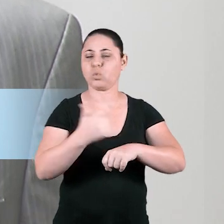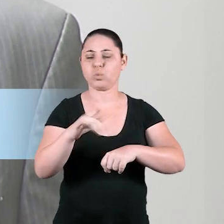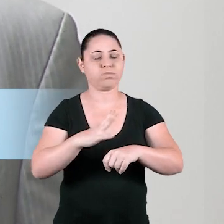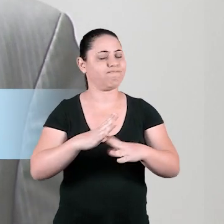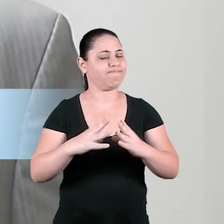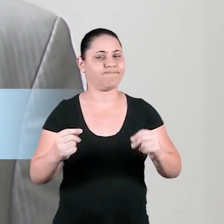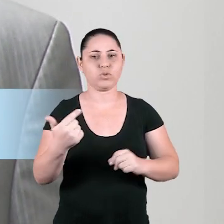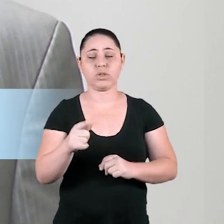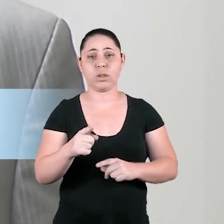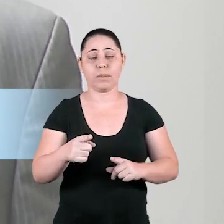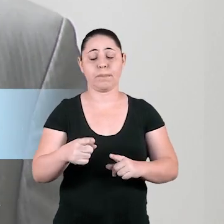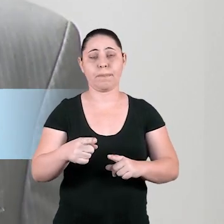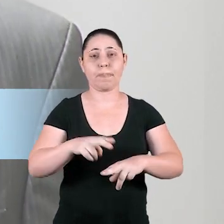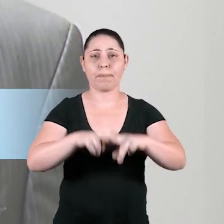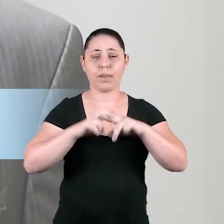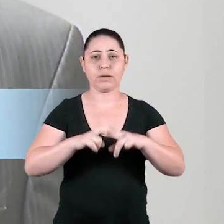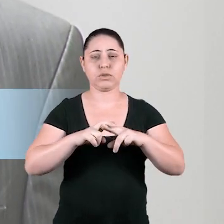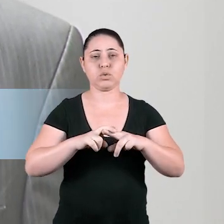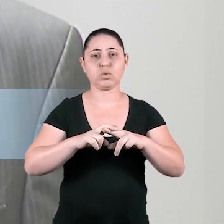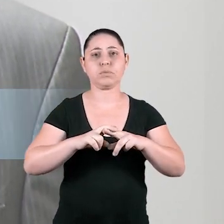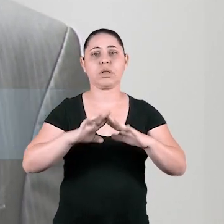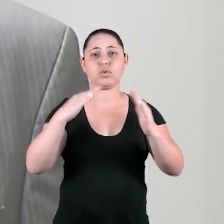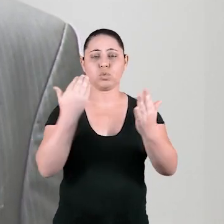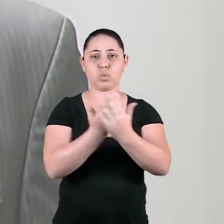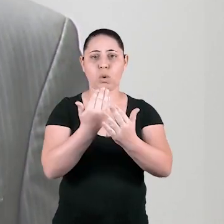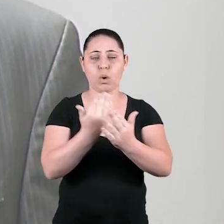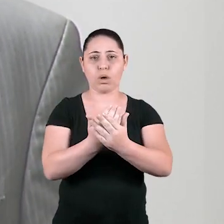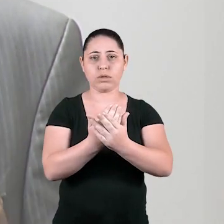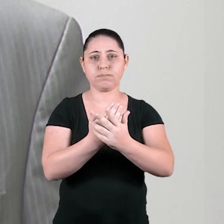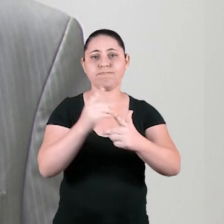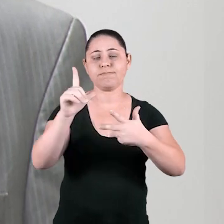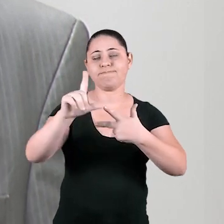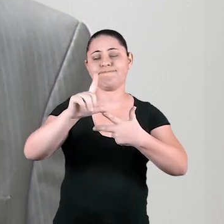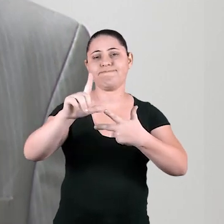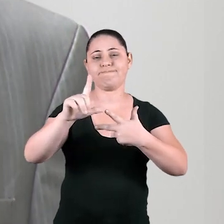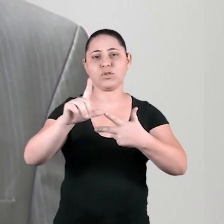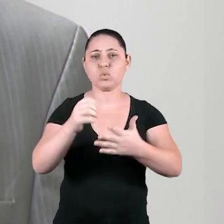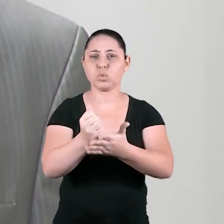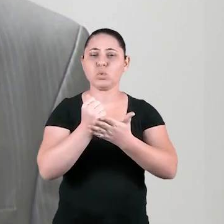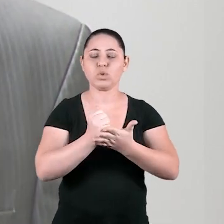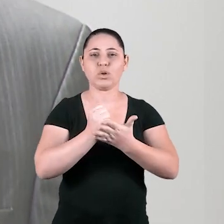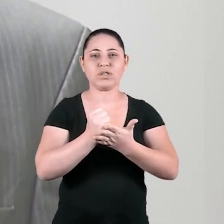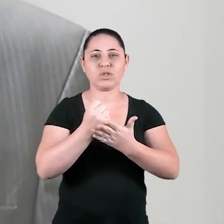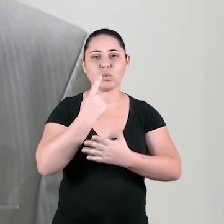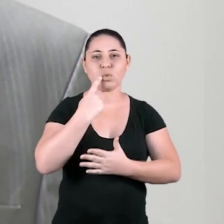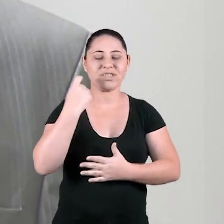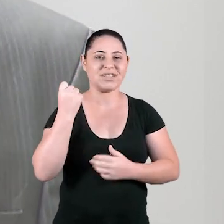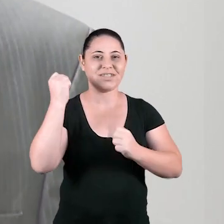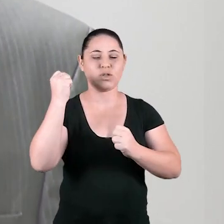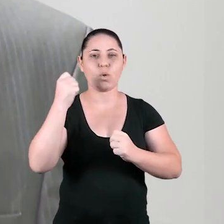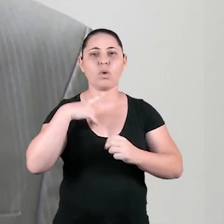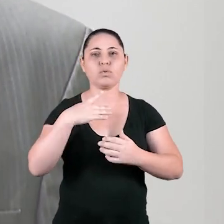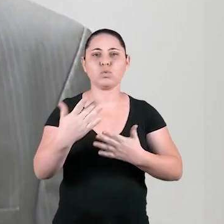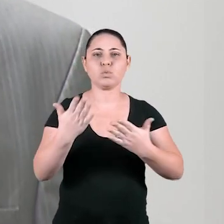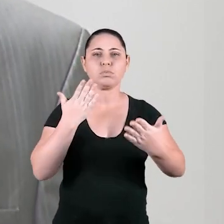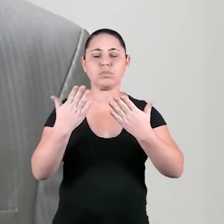paliativos. Foi por isso que a Escola do Legislativo, por meio do projeto Sextou, trouxe esta semana aos servidores da Casa de Leis a